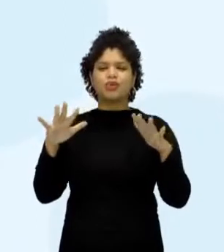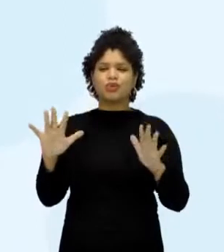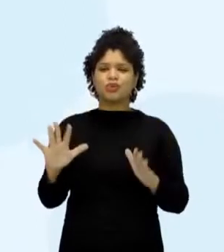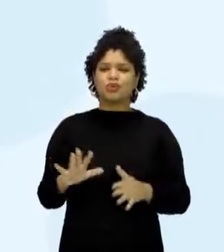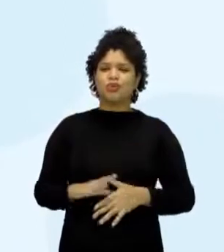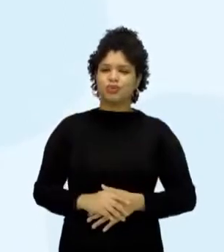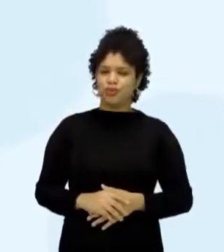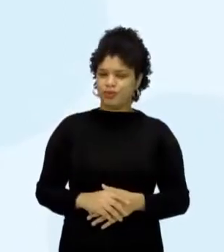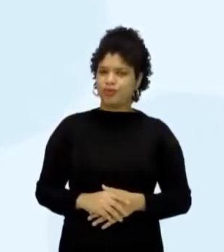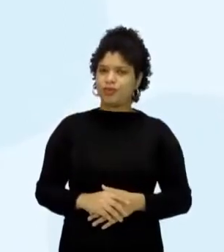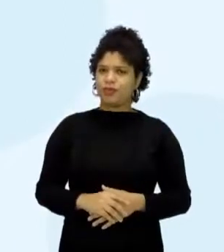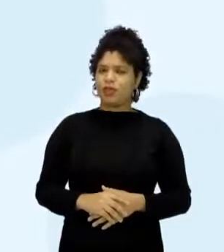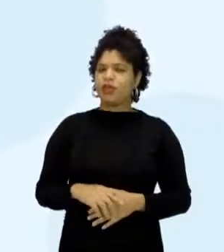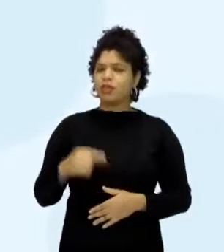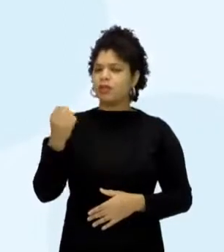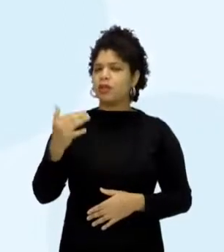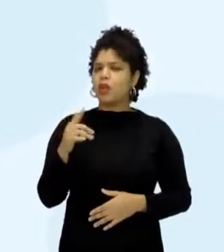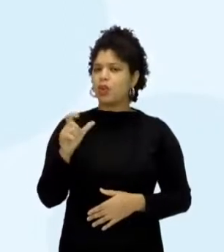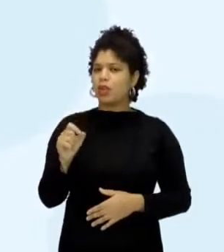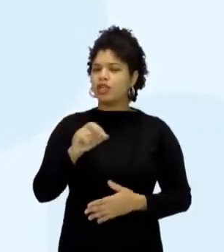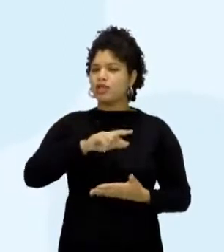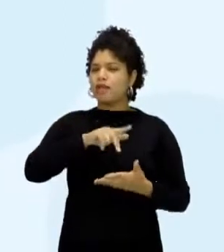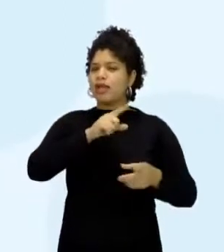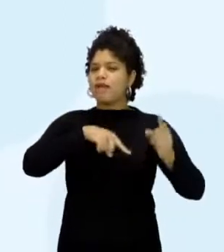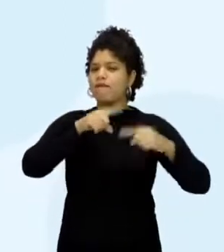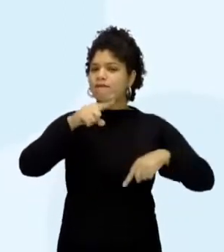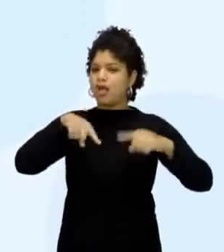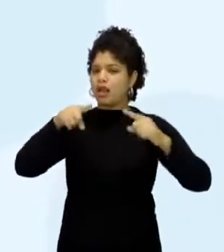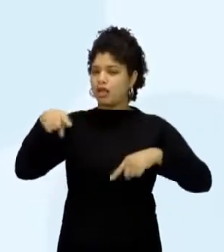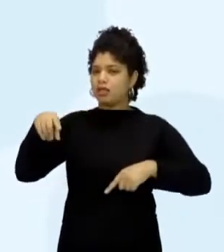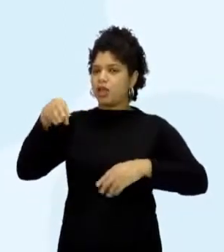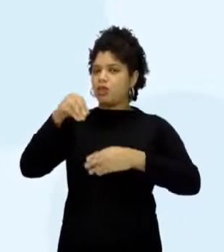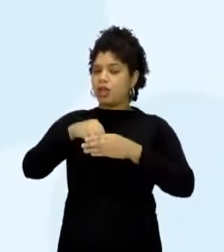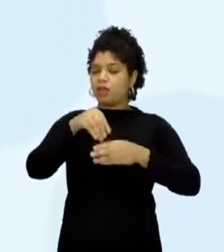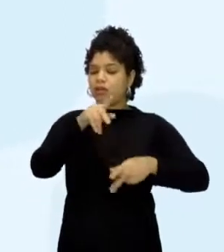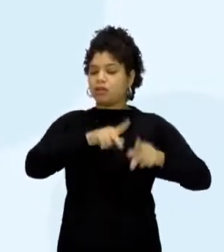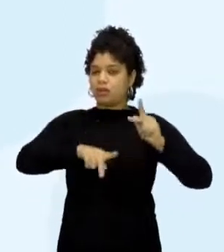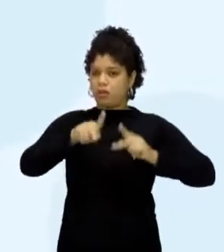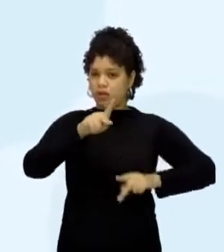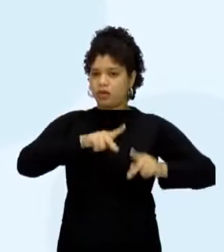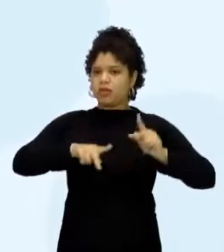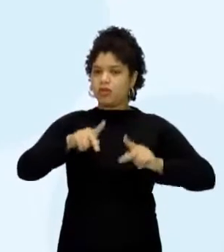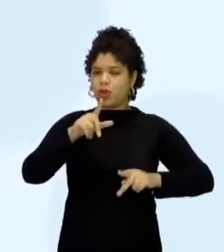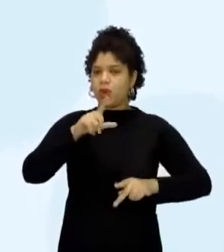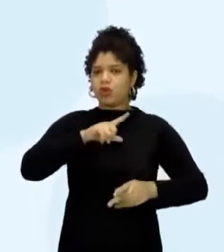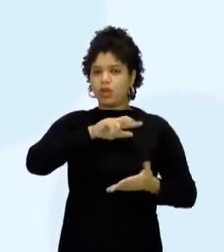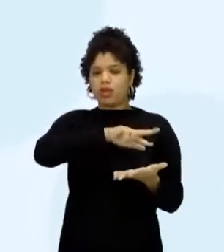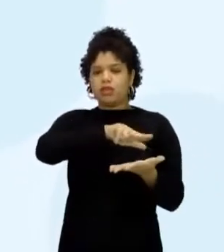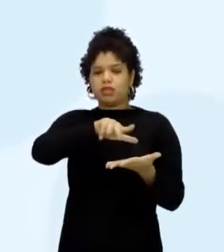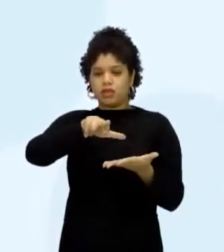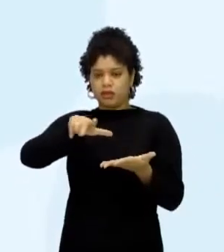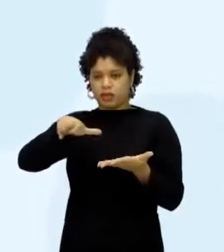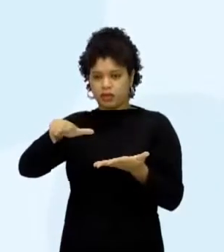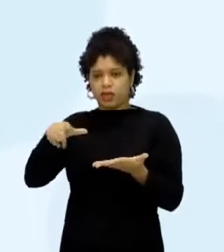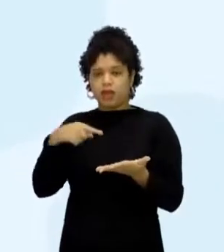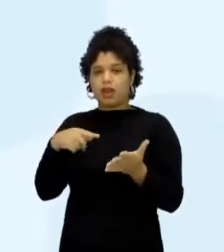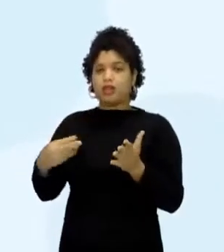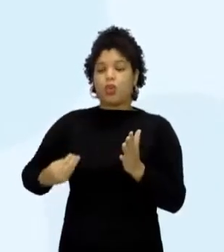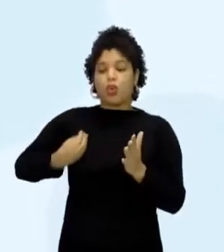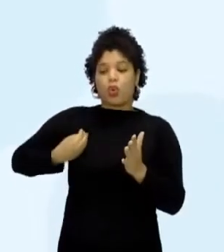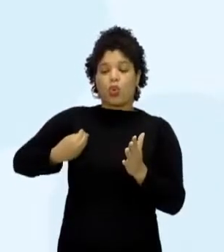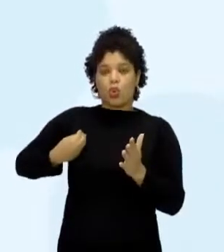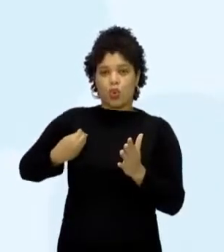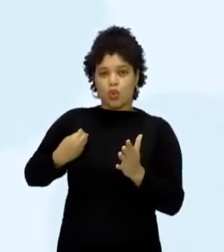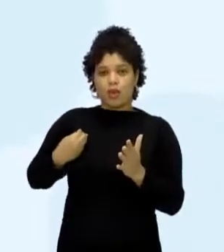a gente está falando que variações que ocorrem dentro de uma população, essas variações são proporcionais à sobrevivência